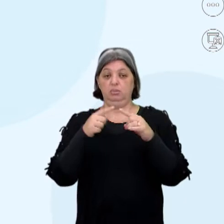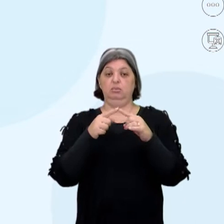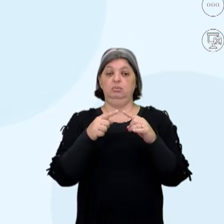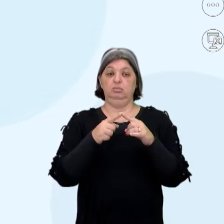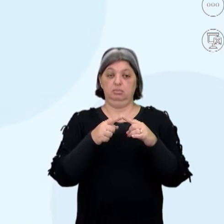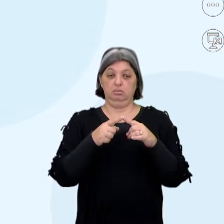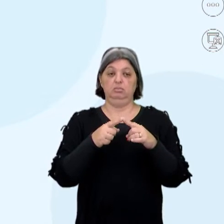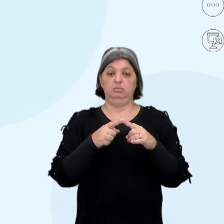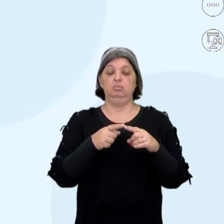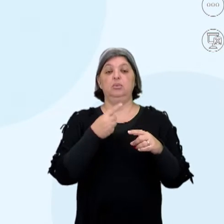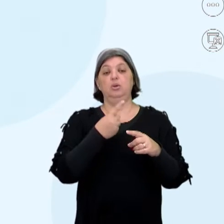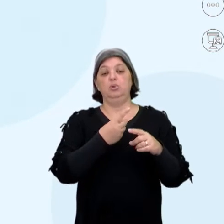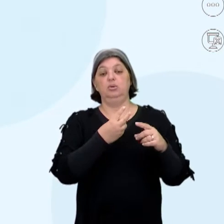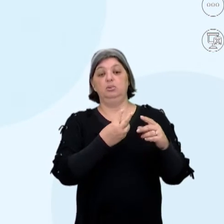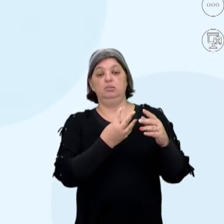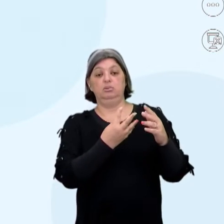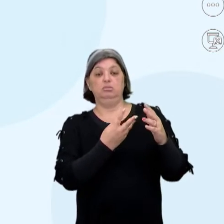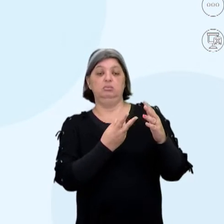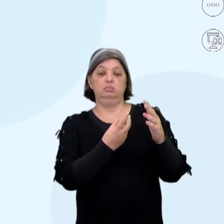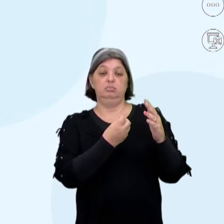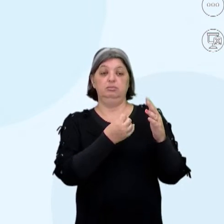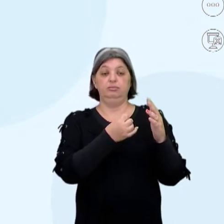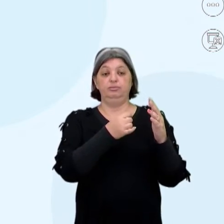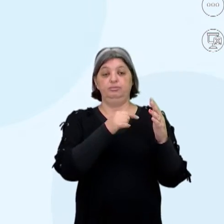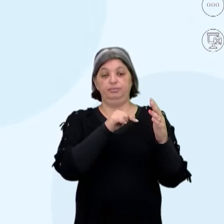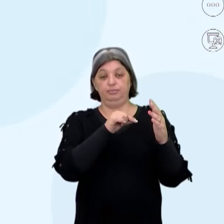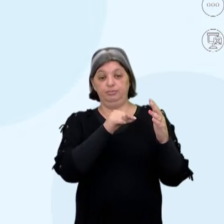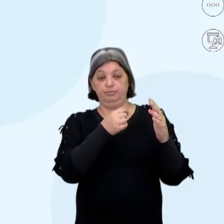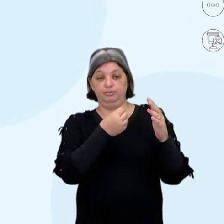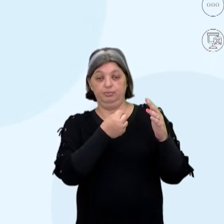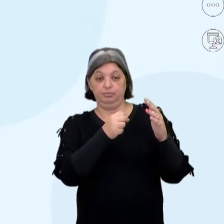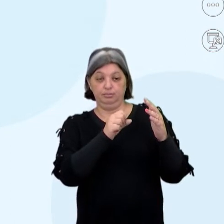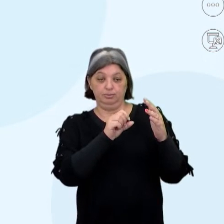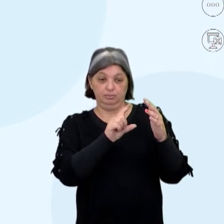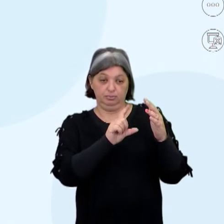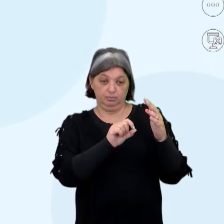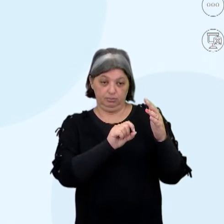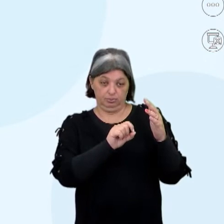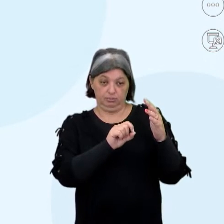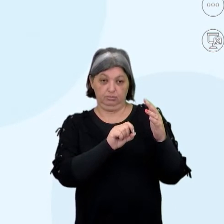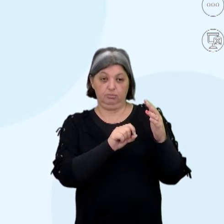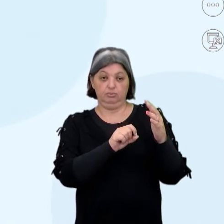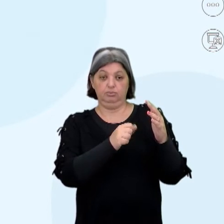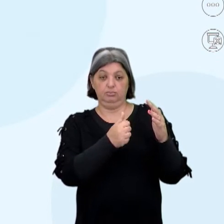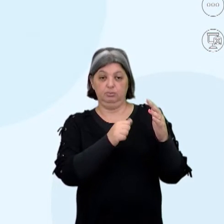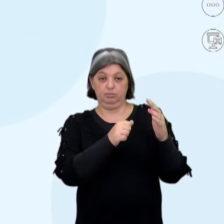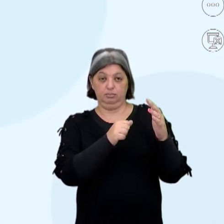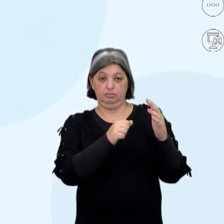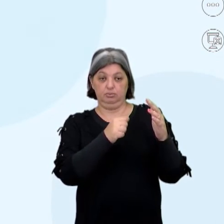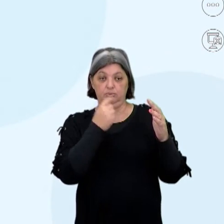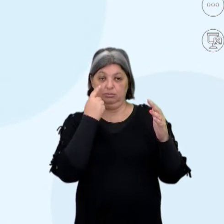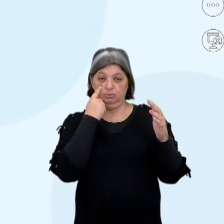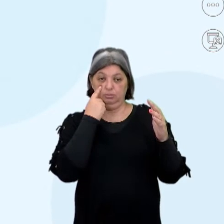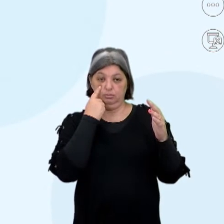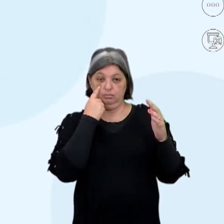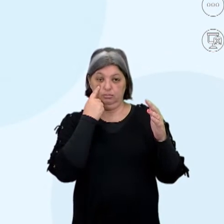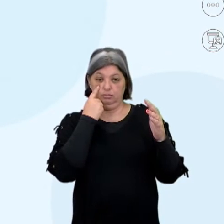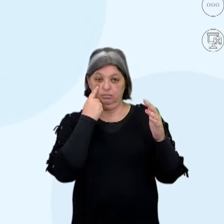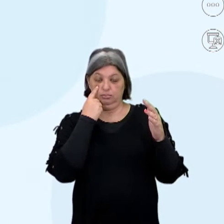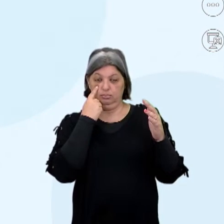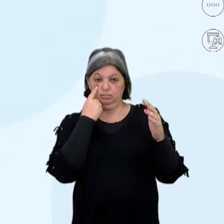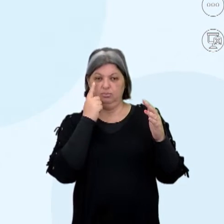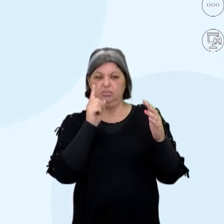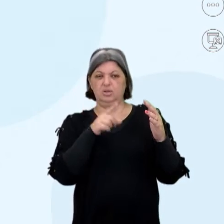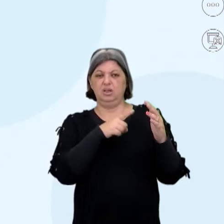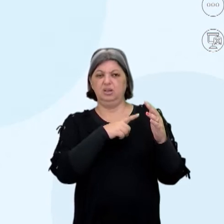1, 2, 3, 4, 5, 6, 7, 8, 9, 10, 11. Opa, então temos 11 termos. Ah,